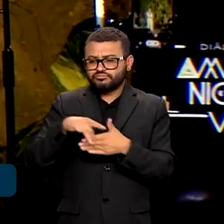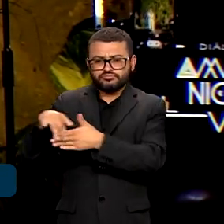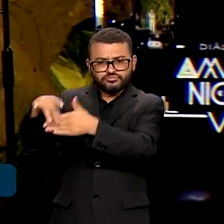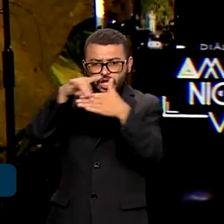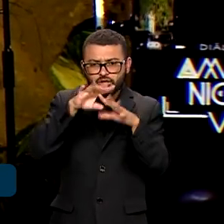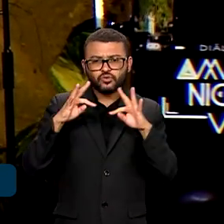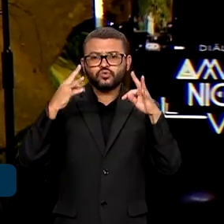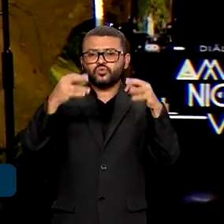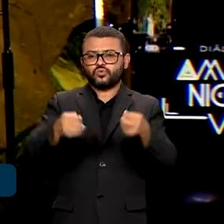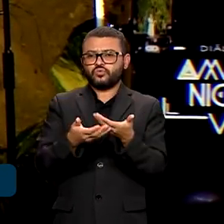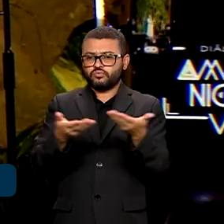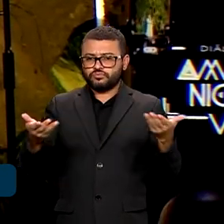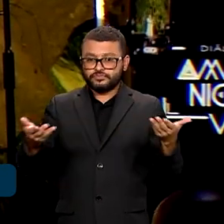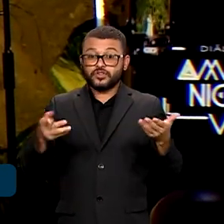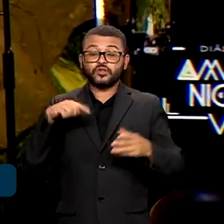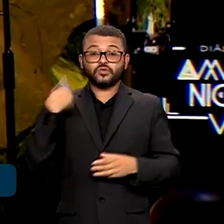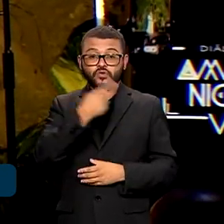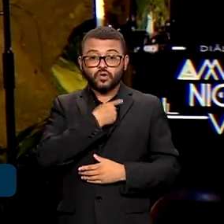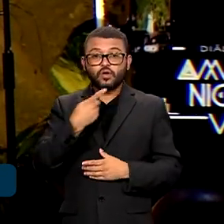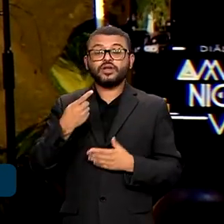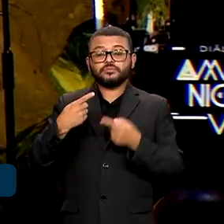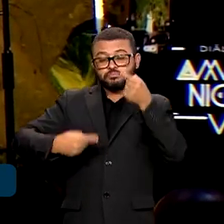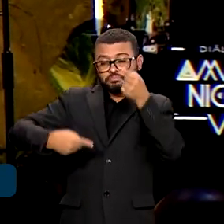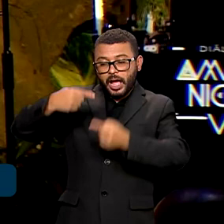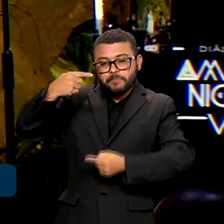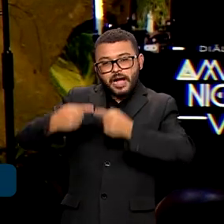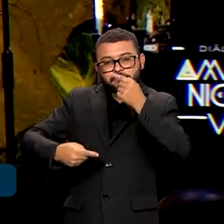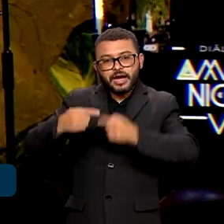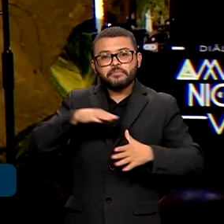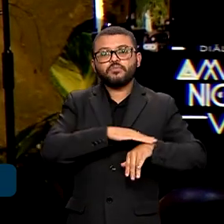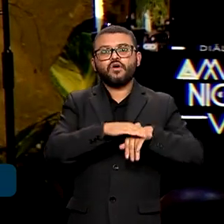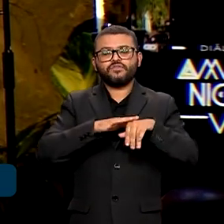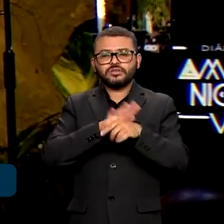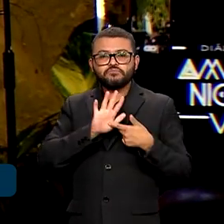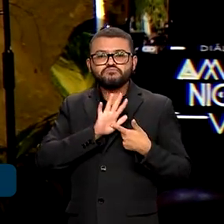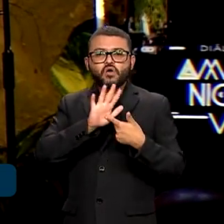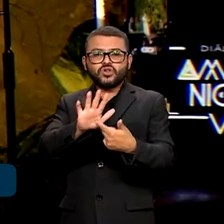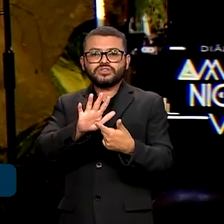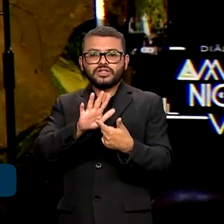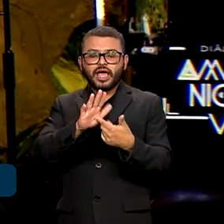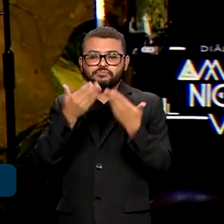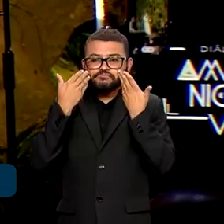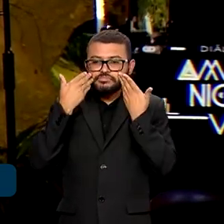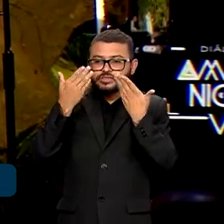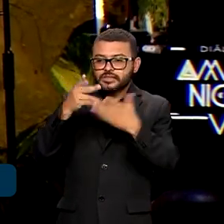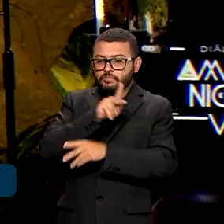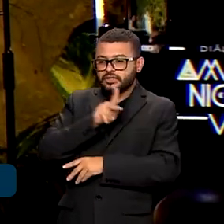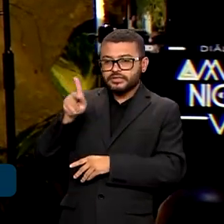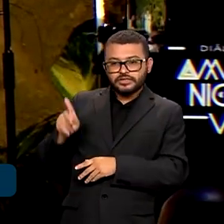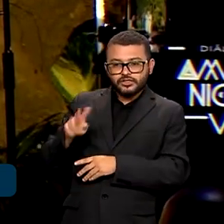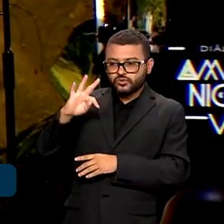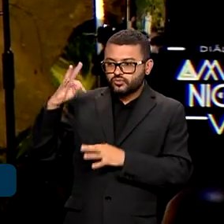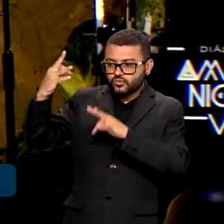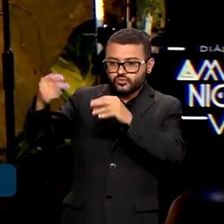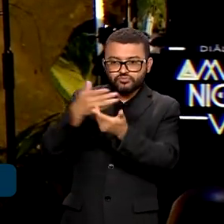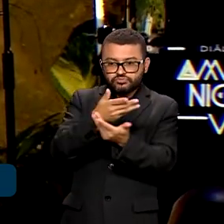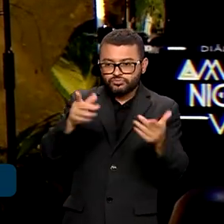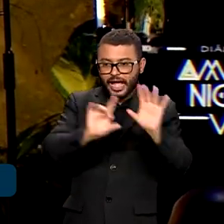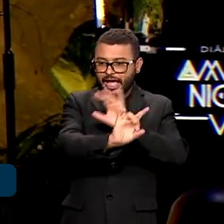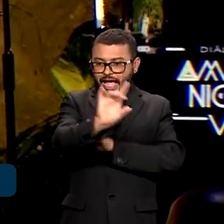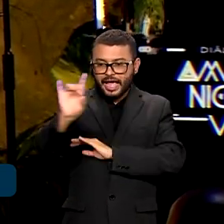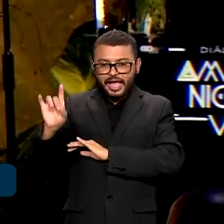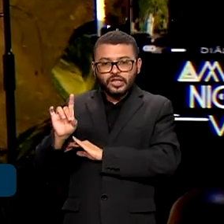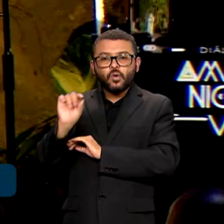brasileira, para que possam fazer esse diálogo e apresentar aos senhores presidentes da República aquilo